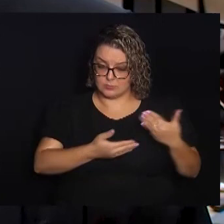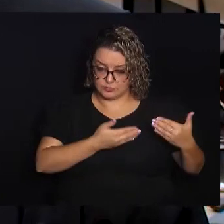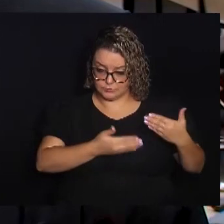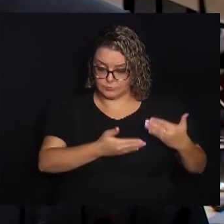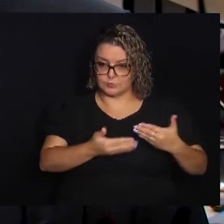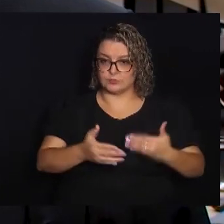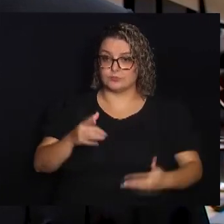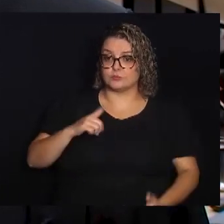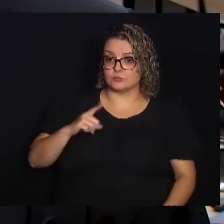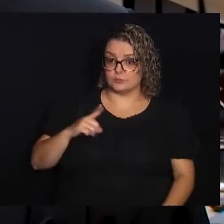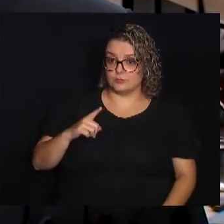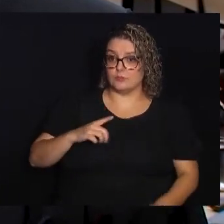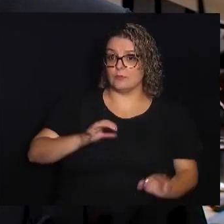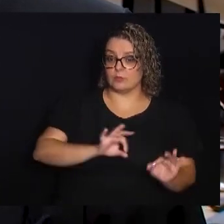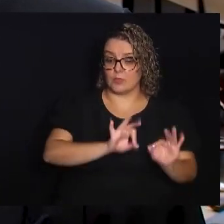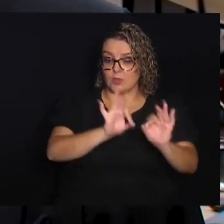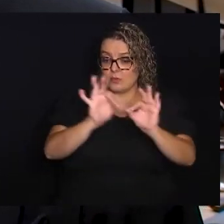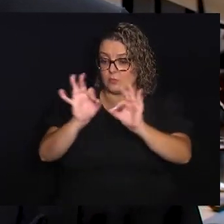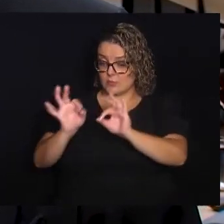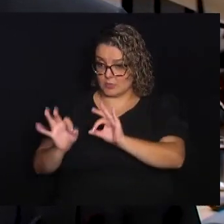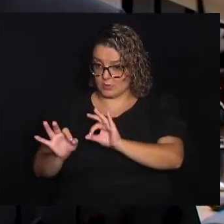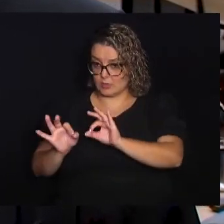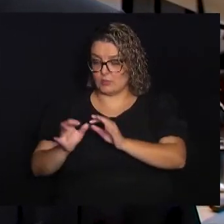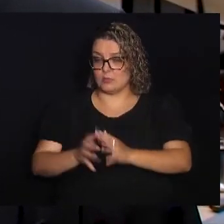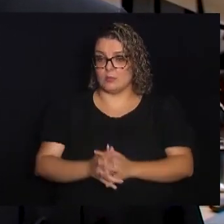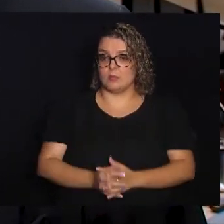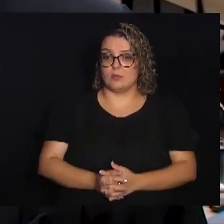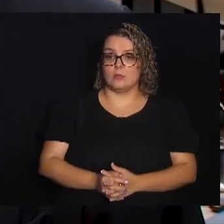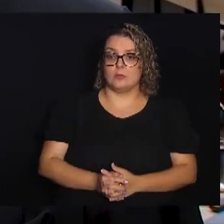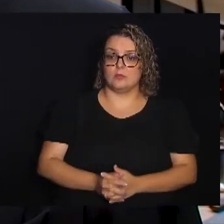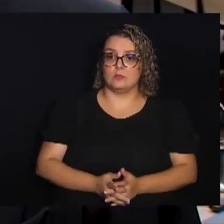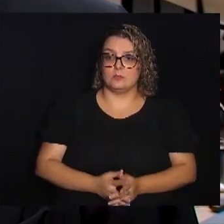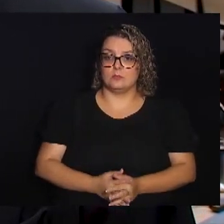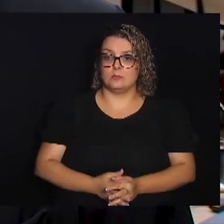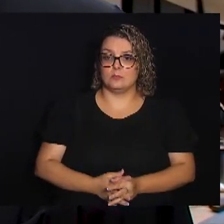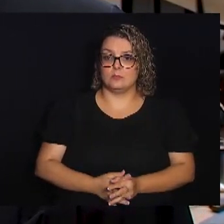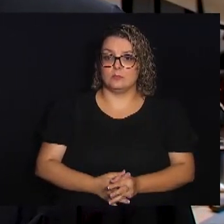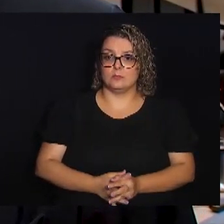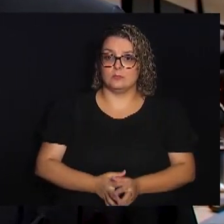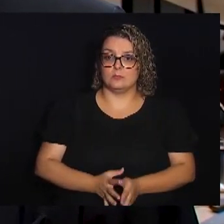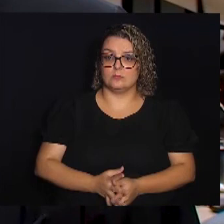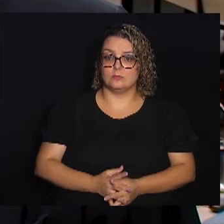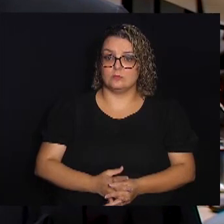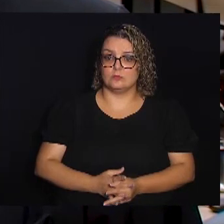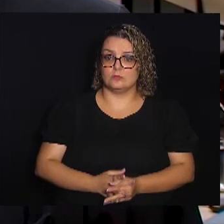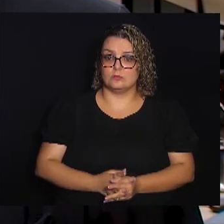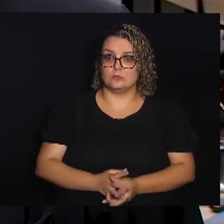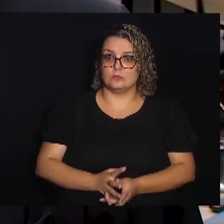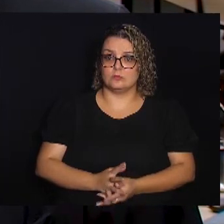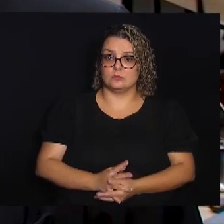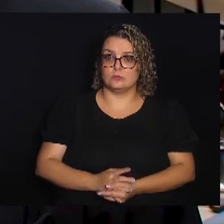recentemente, tivemos, inclusive, acompanhando a entrega